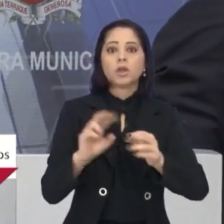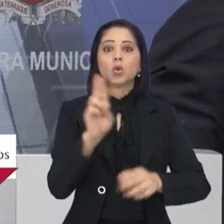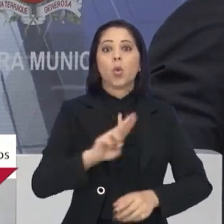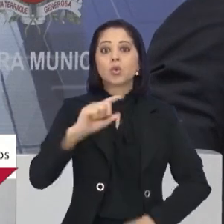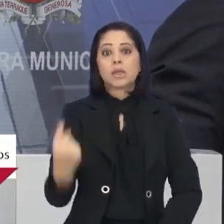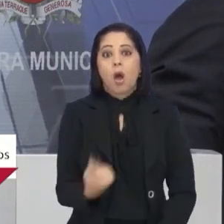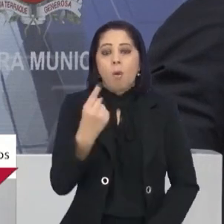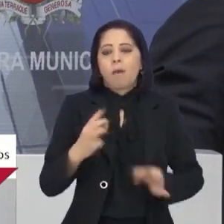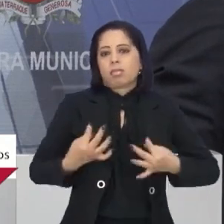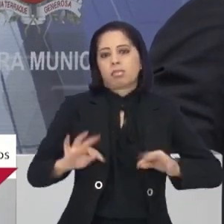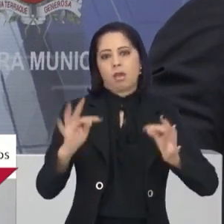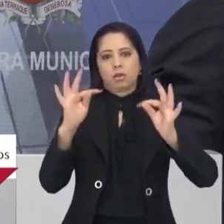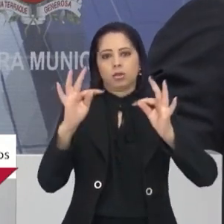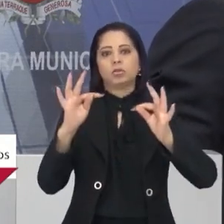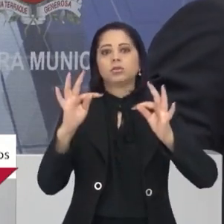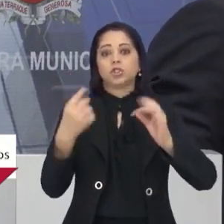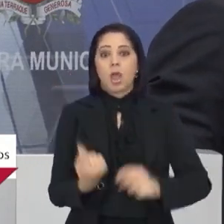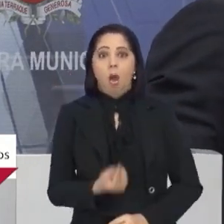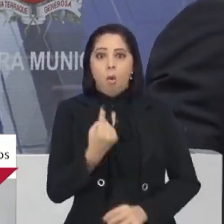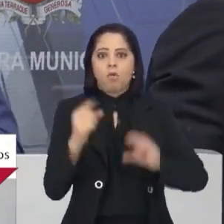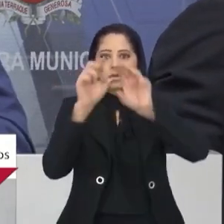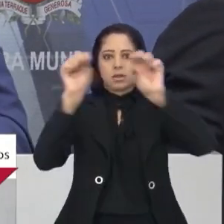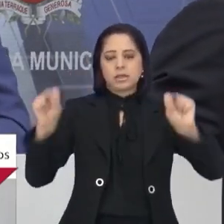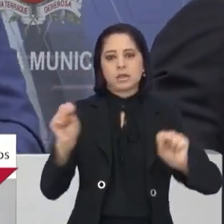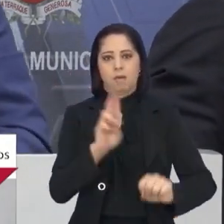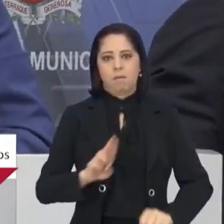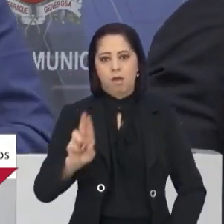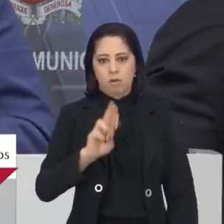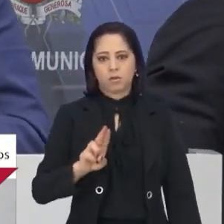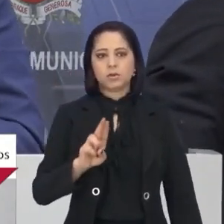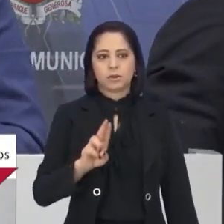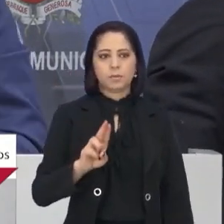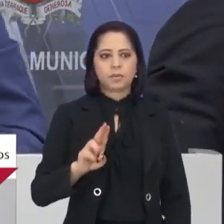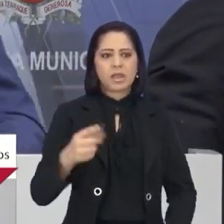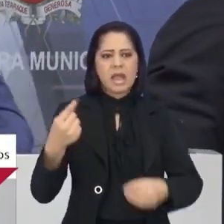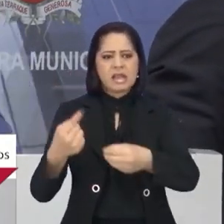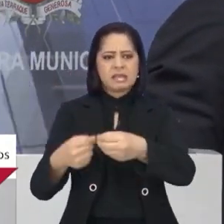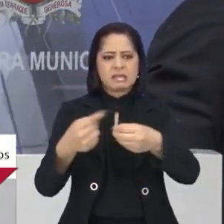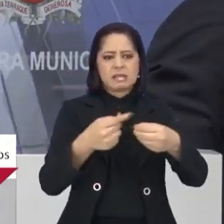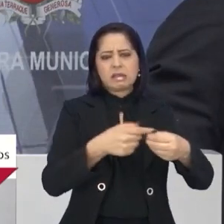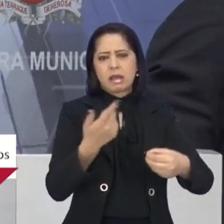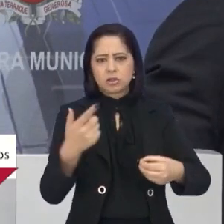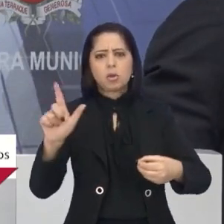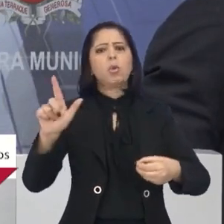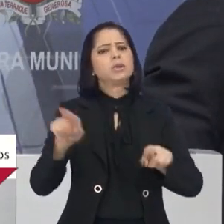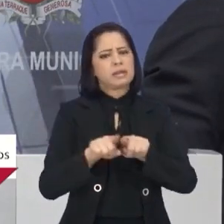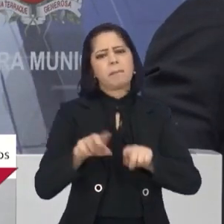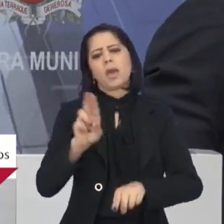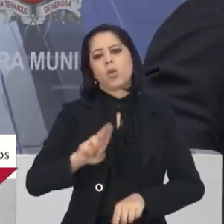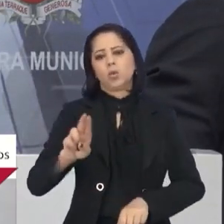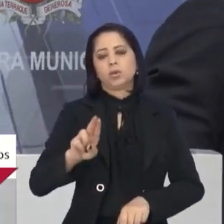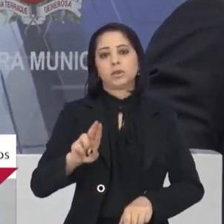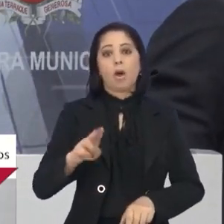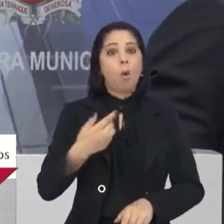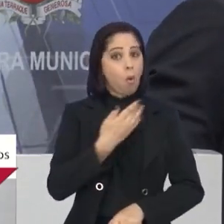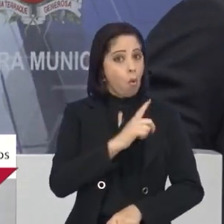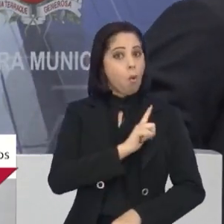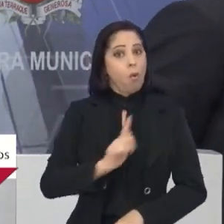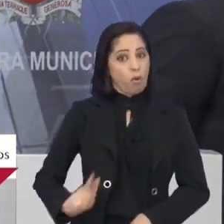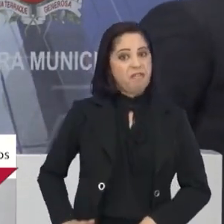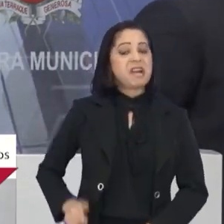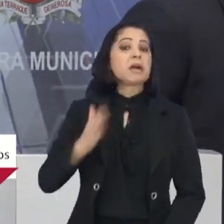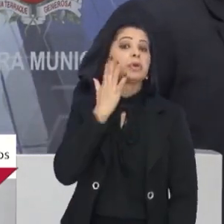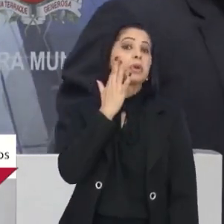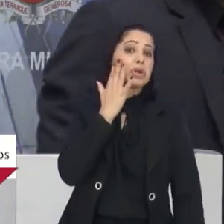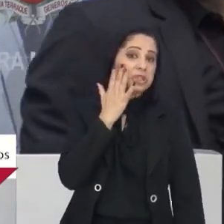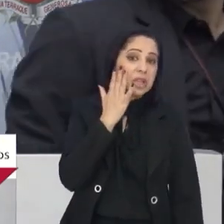um único sistema então isso foi um grande ganho que hoje outras cidades já utiliza né o próprio Governador hoje tarcíso também com a muralha eletrônica